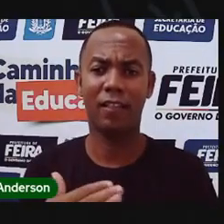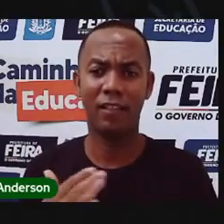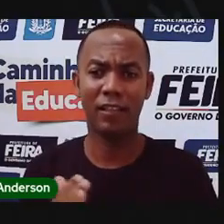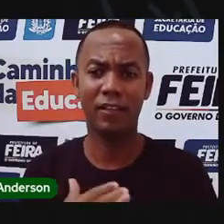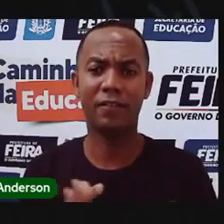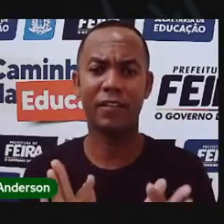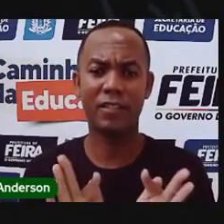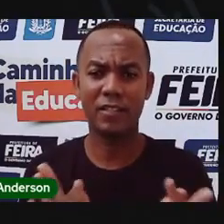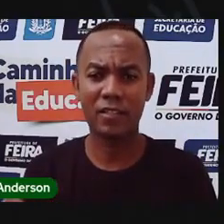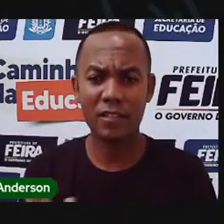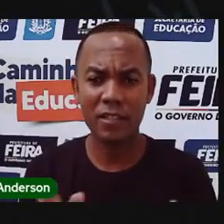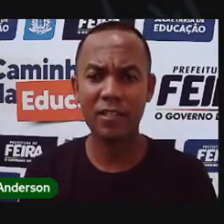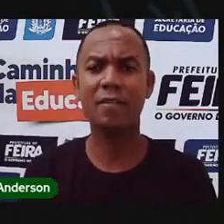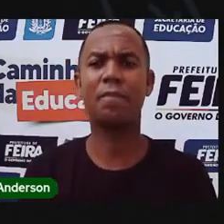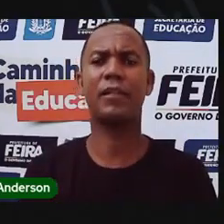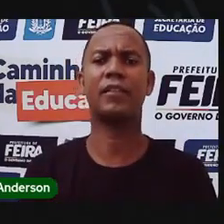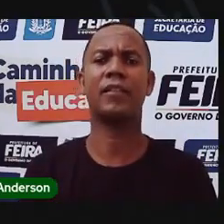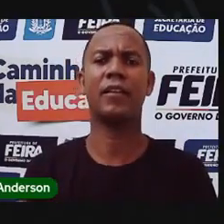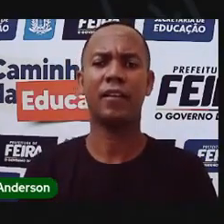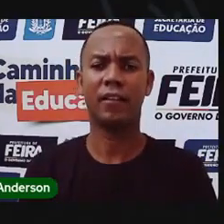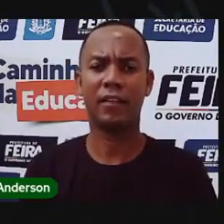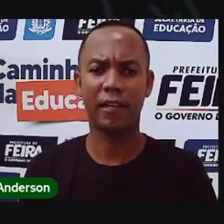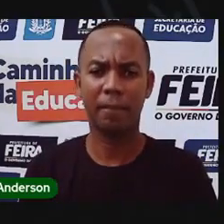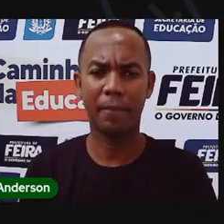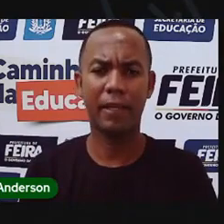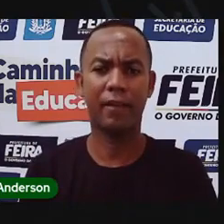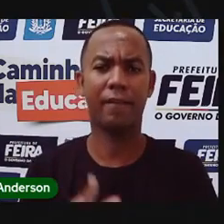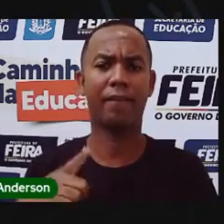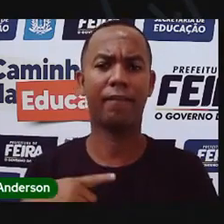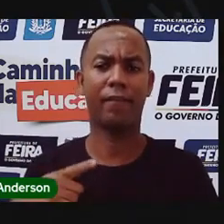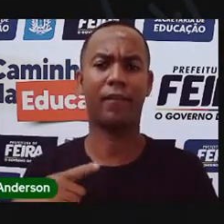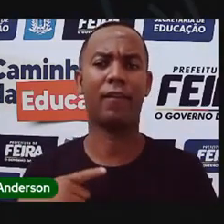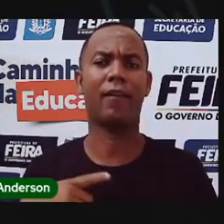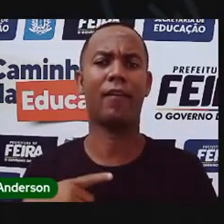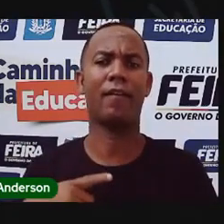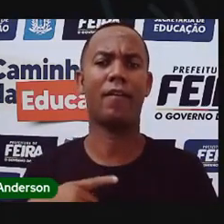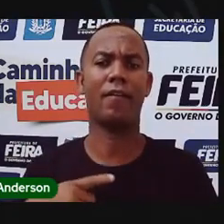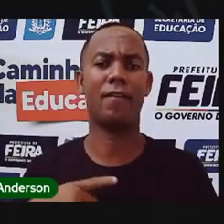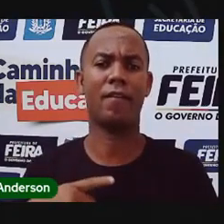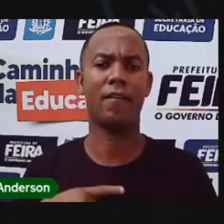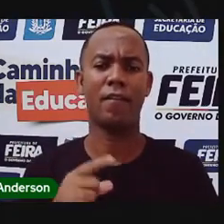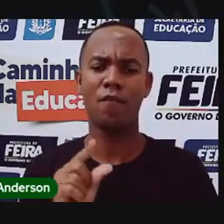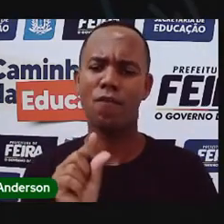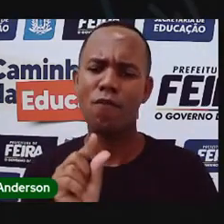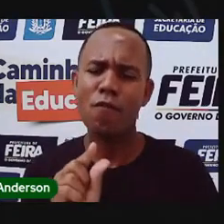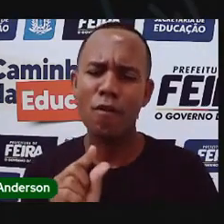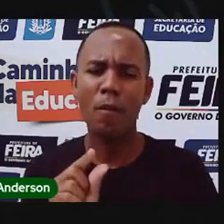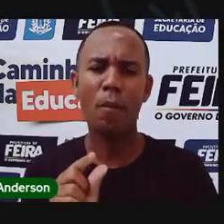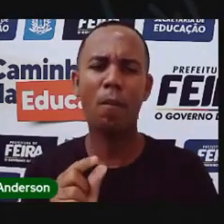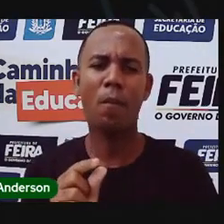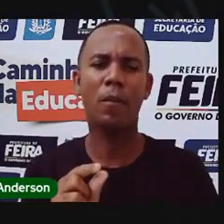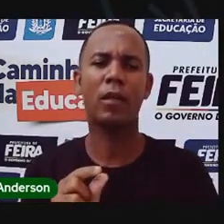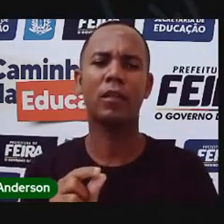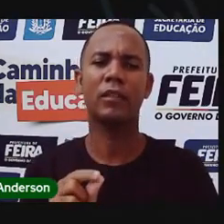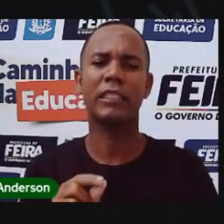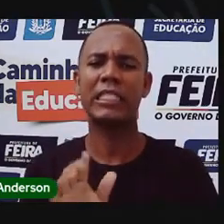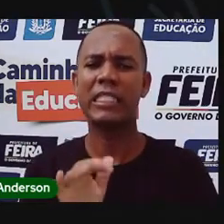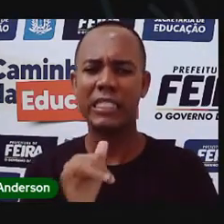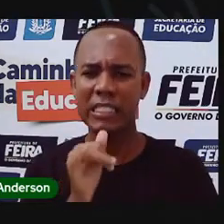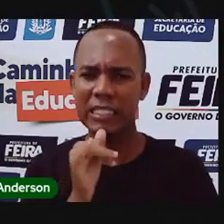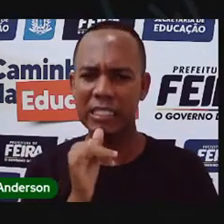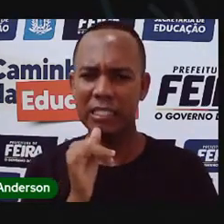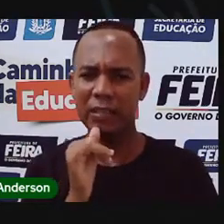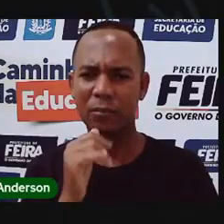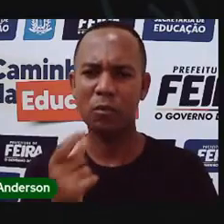pequenos, de fácil manuseio, eles também possuem um valor que baixo. Então é comum você encontrar cordel de 2,